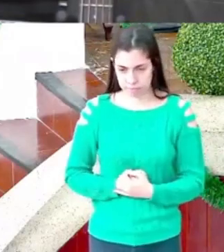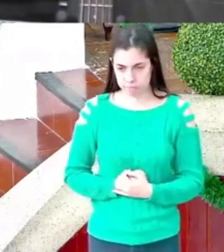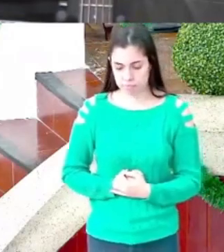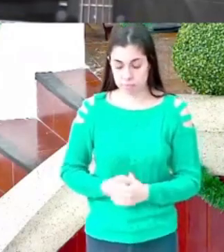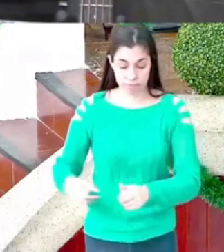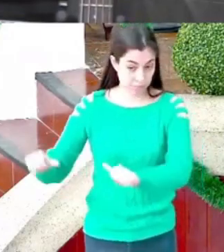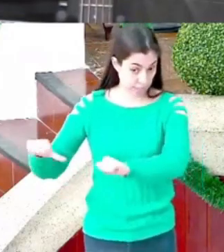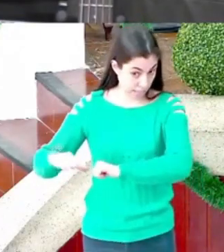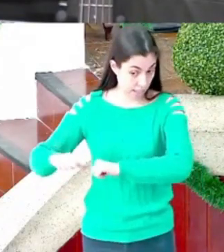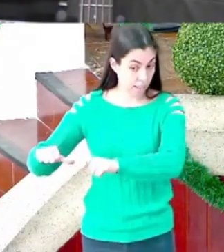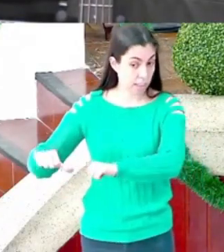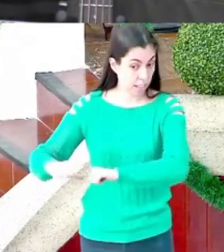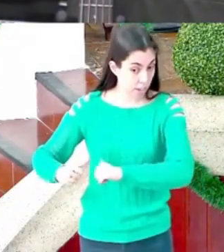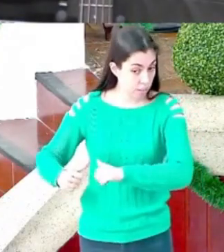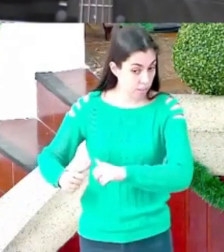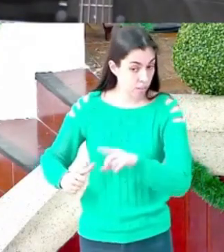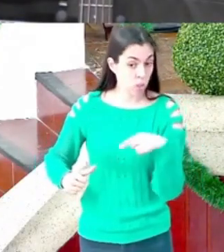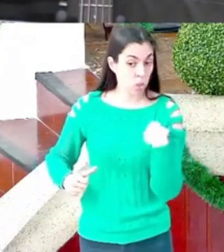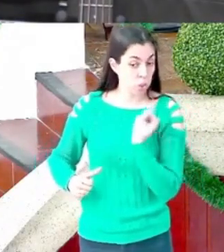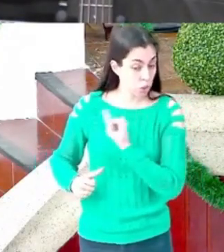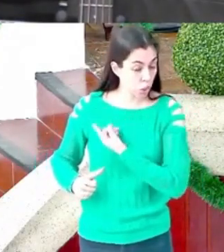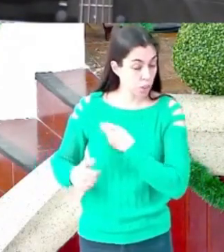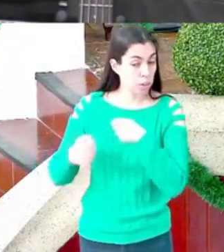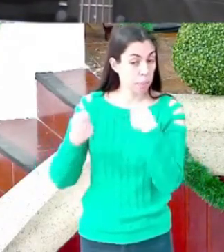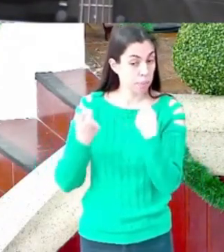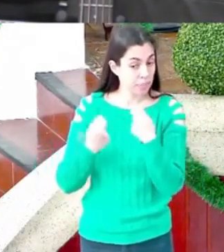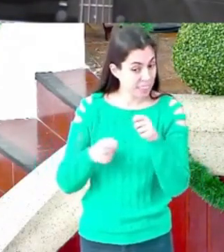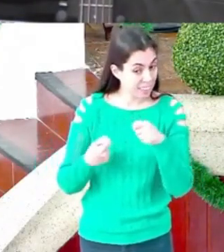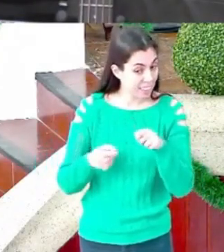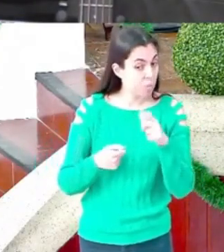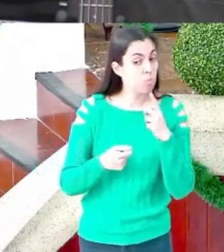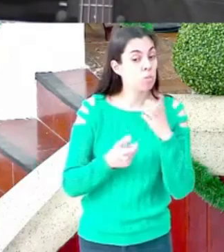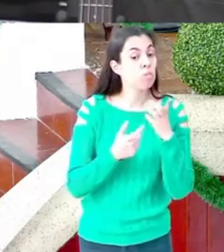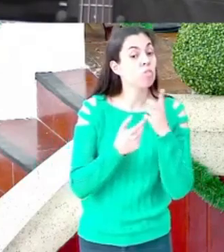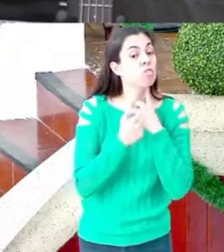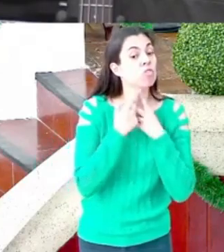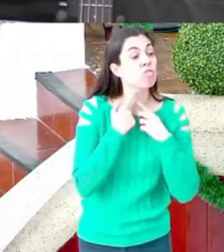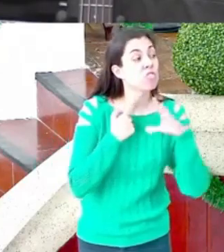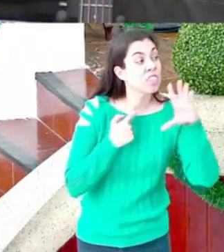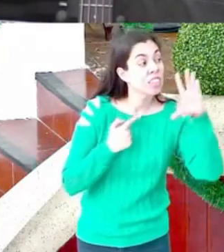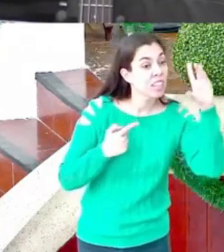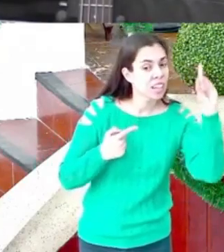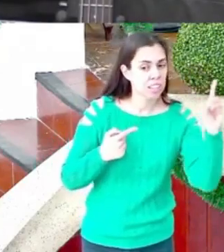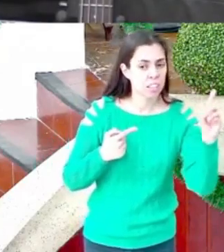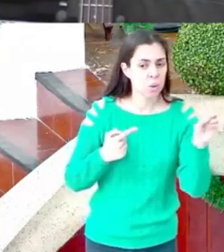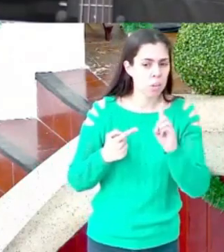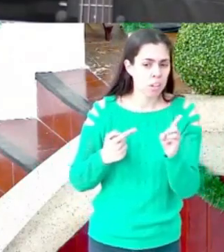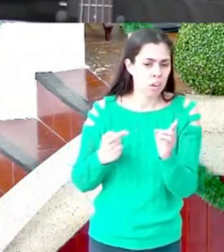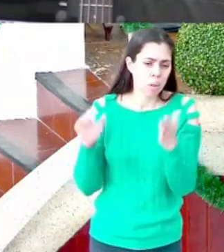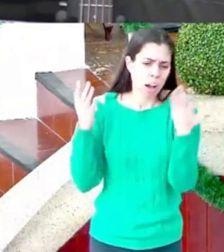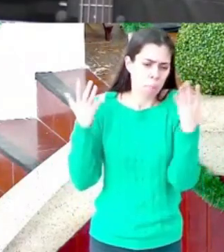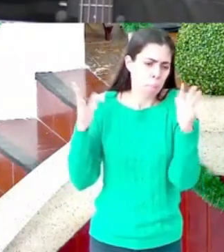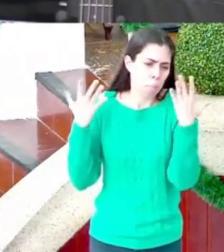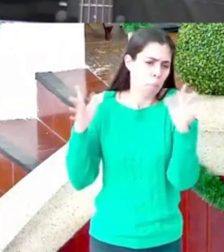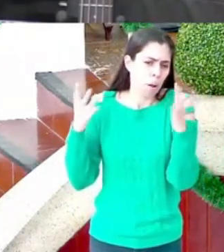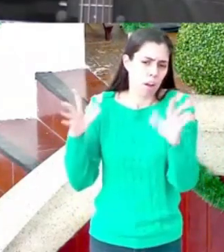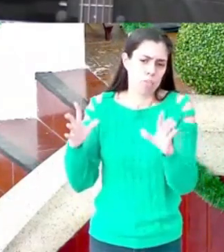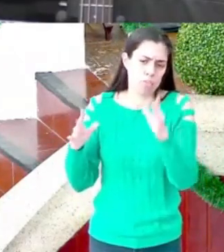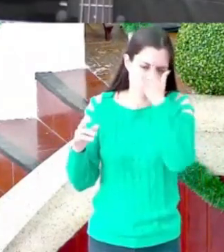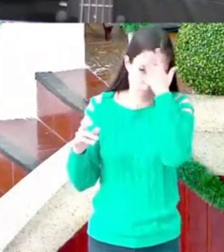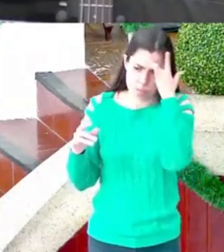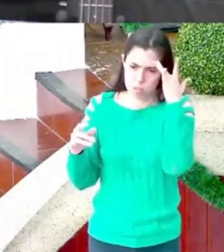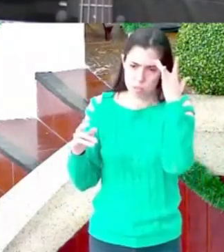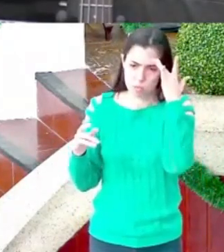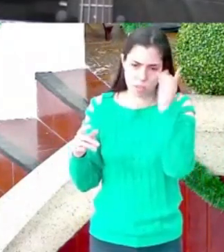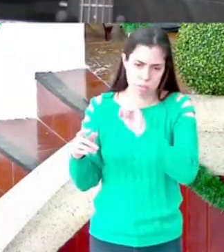Tentações fortes que nos fazem perder o caminho, o foco. Todos